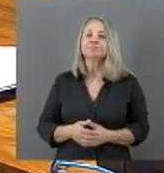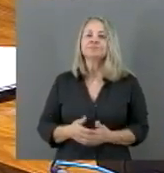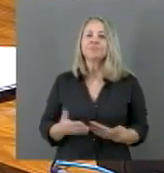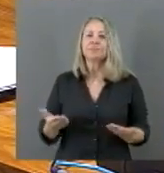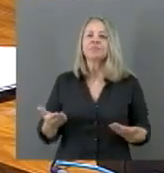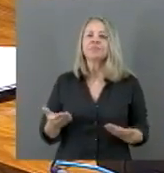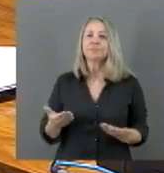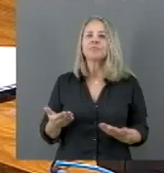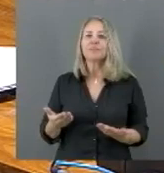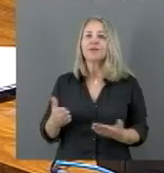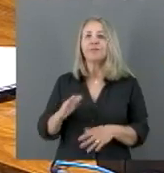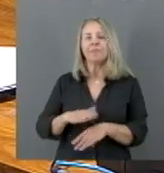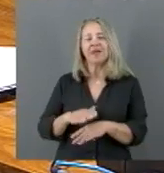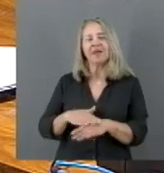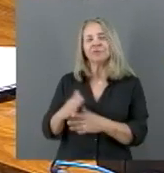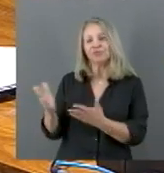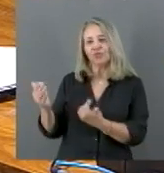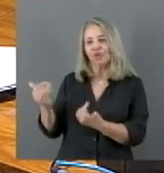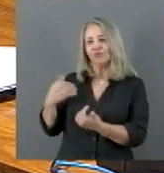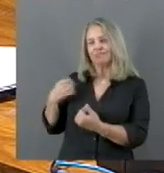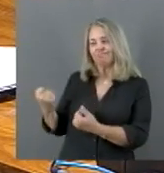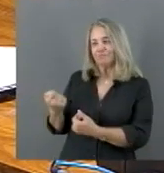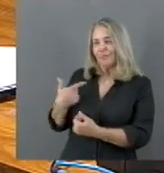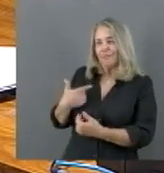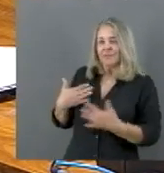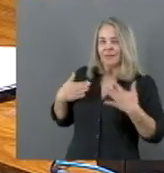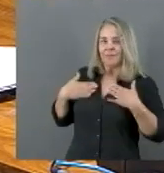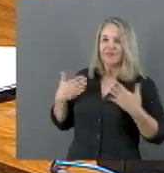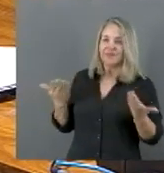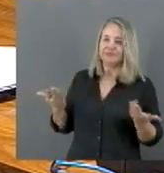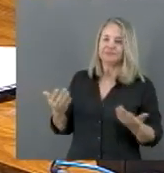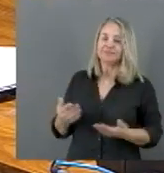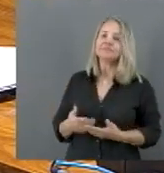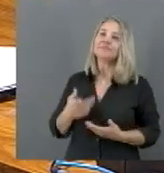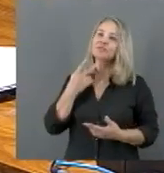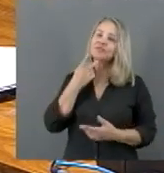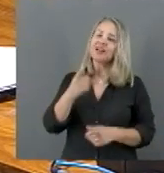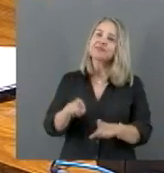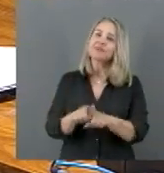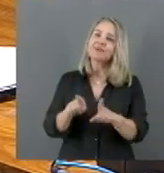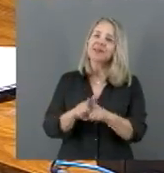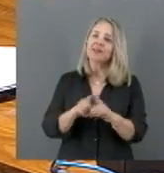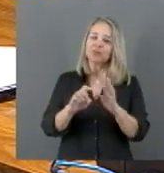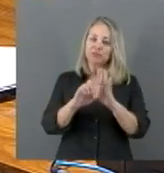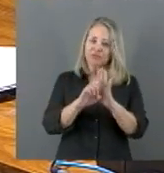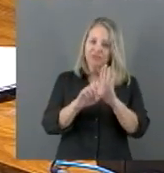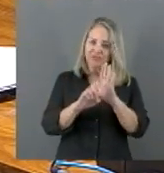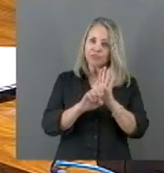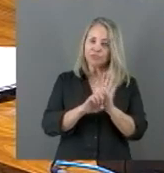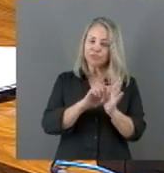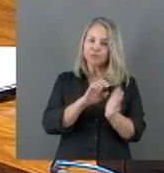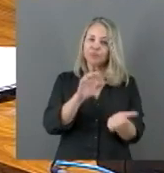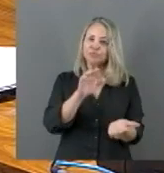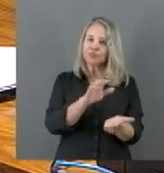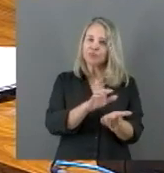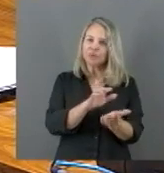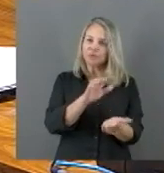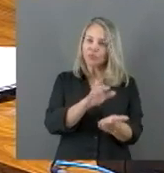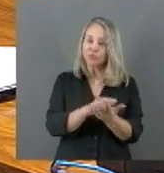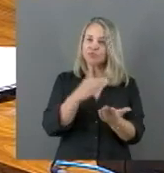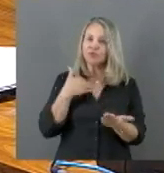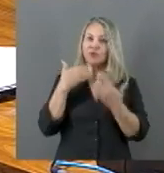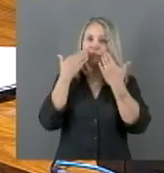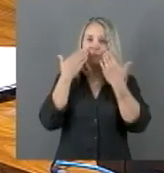60. Era bem mais jovem do que eu. E eu só quero dizer isso. No Estatuto do Idoso, fui eu que apresentei por uma proposta que veio do Rio de